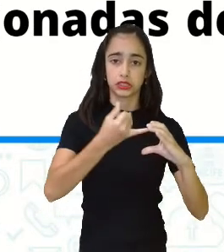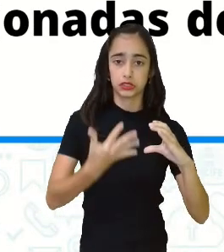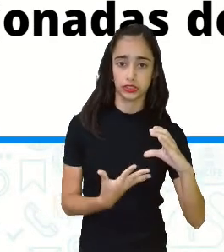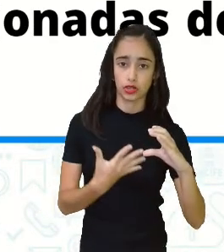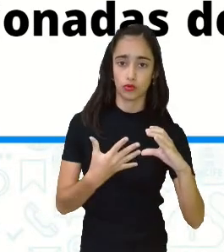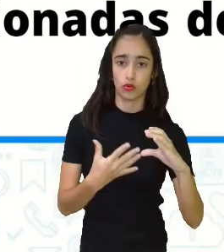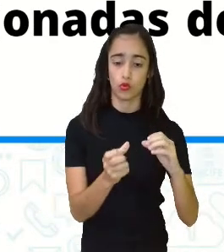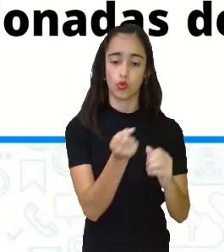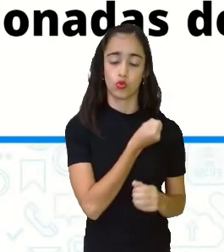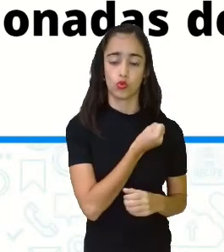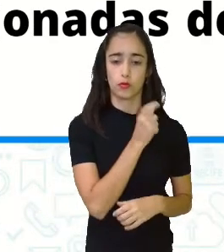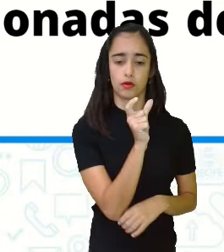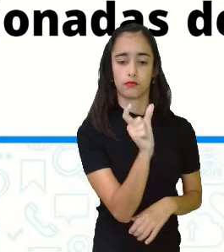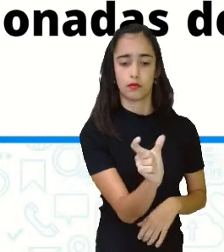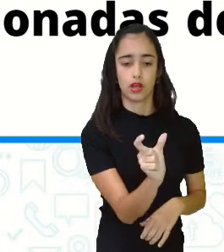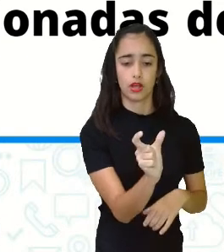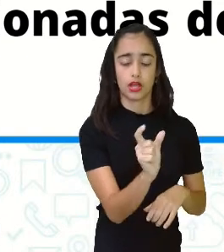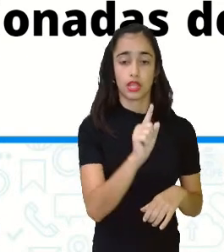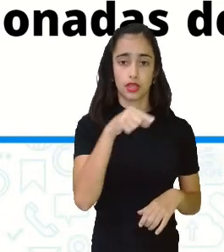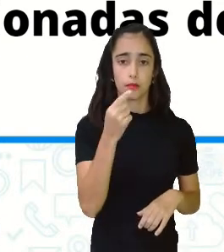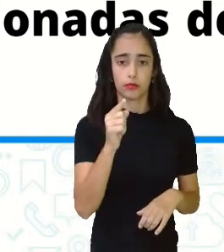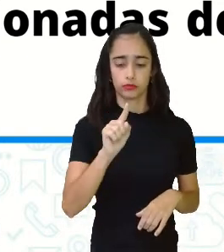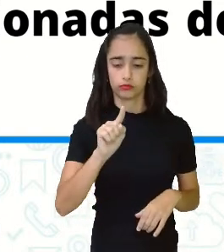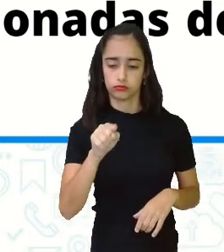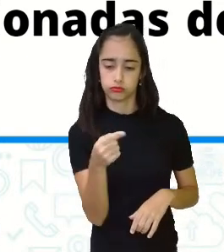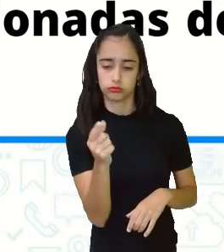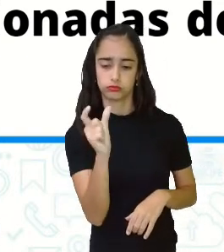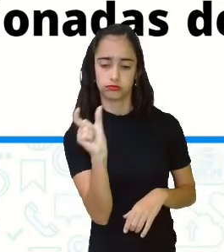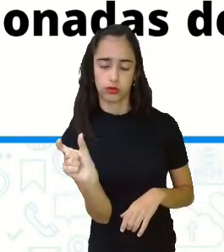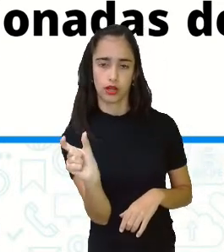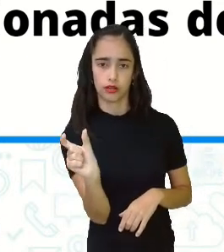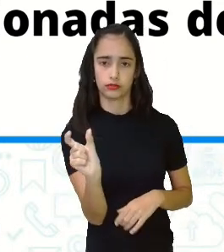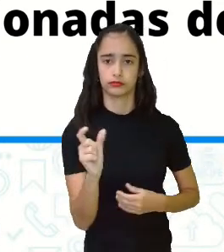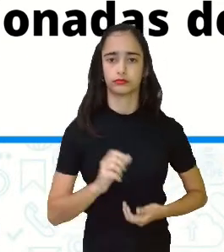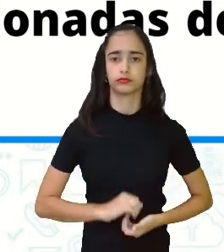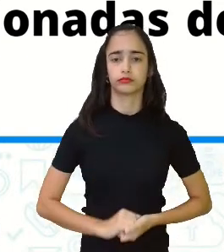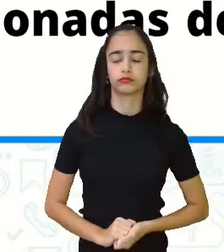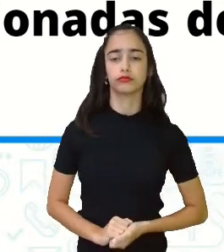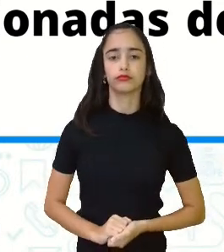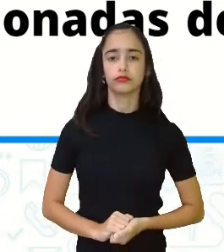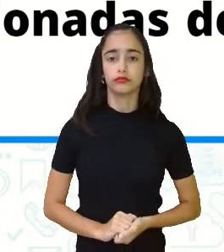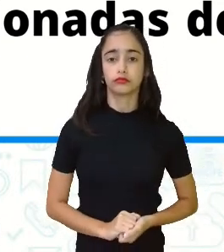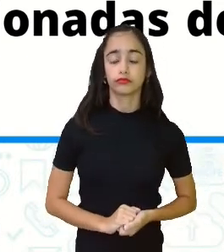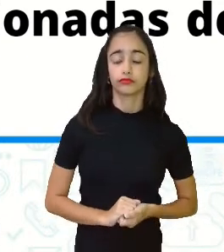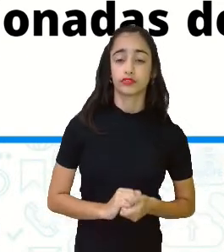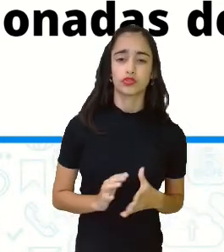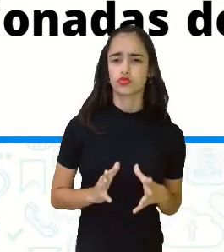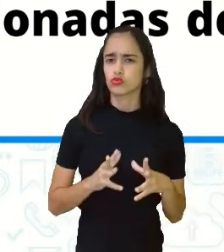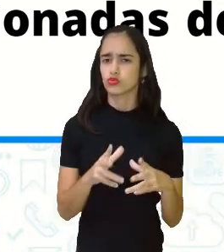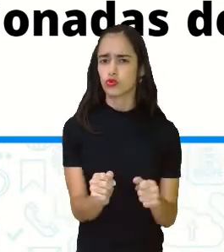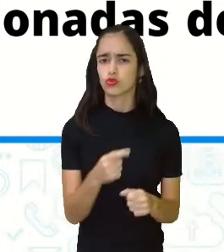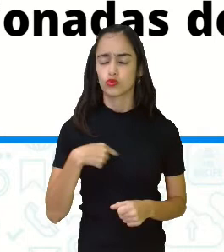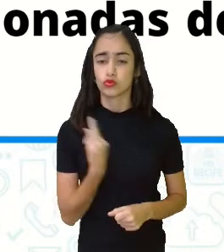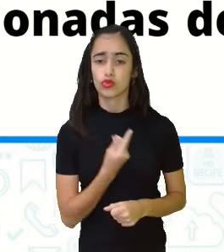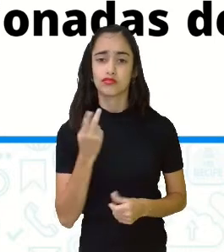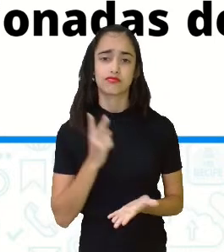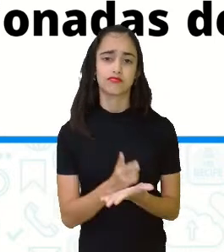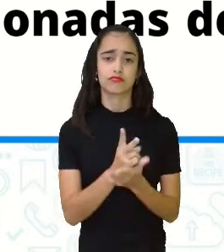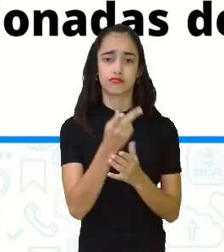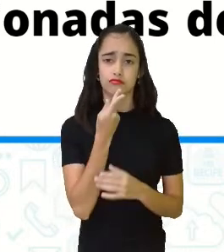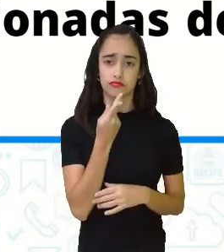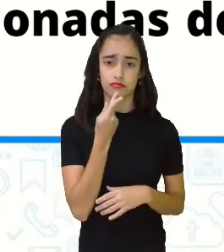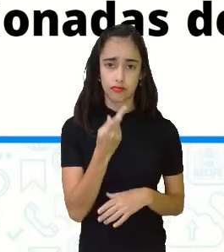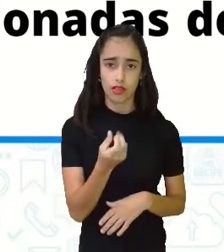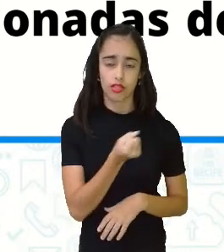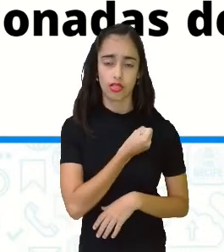parte inteira e uma parte decimal, separadas por uma vírgula. De modo geral, dizemos que números